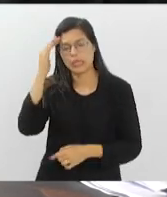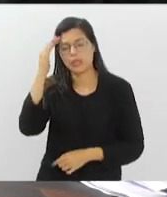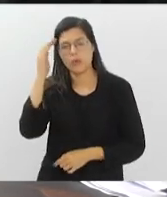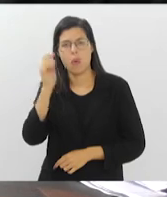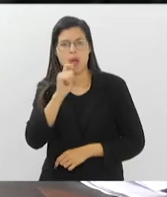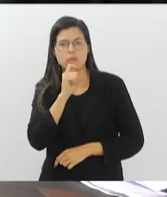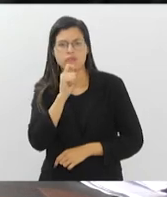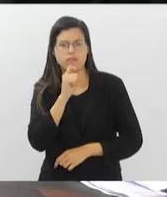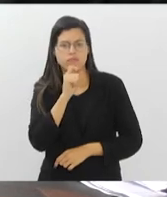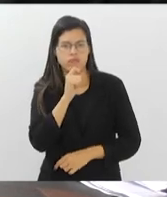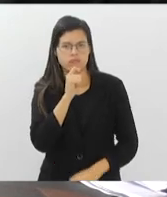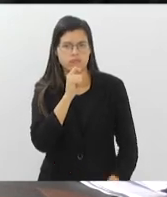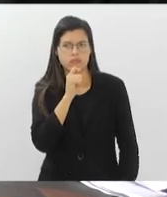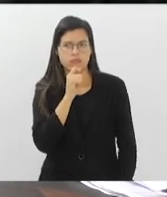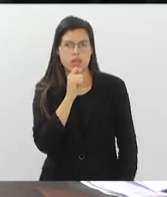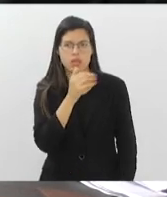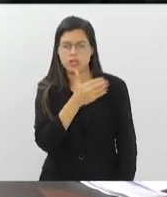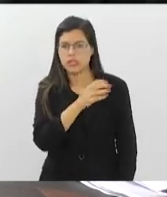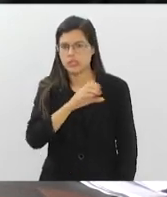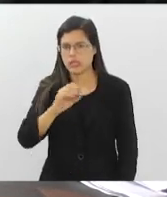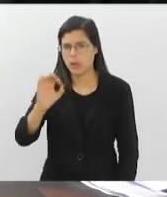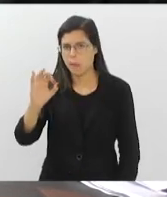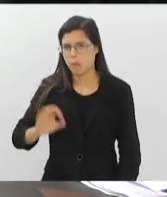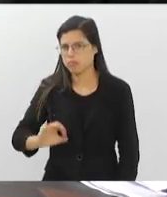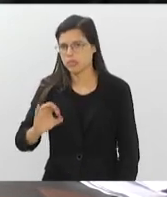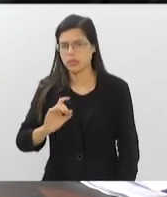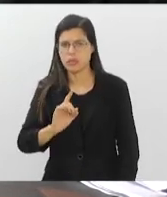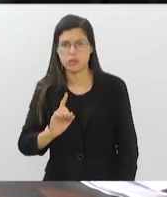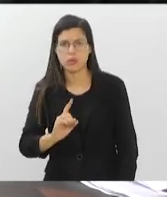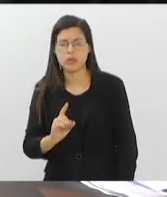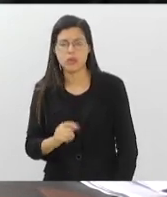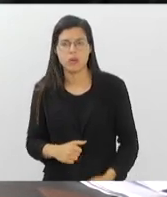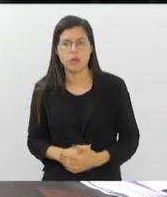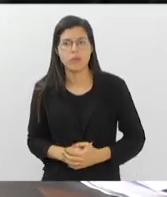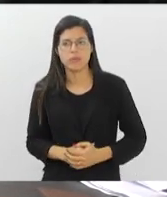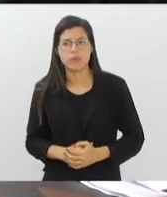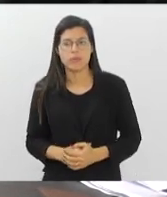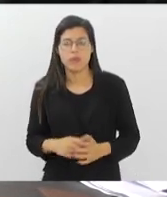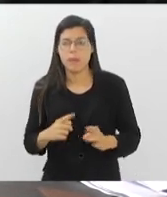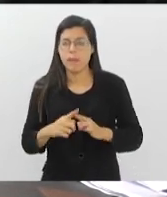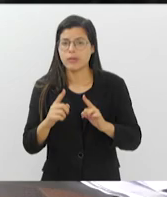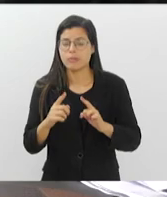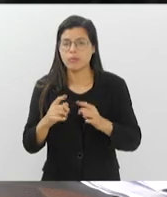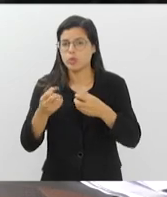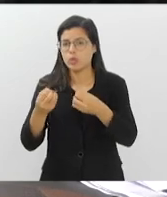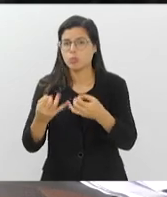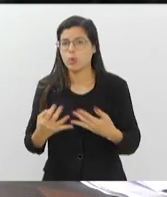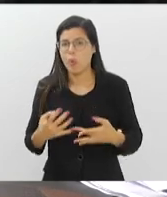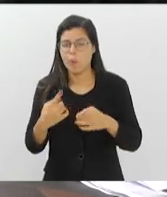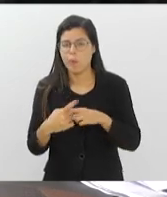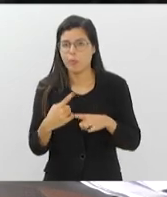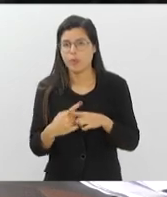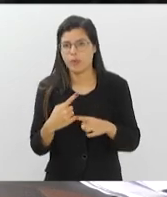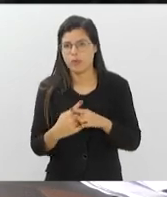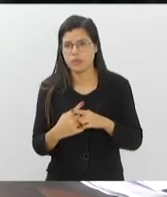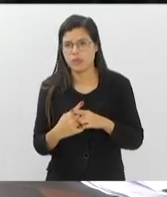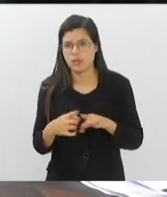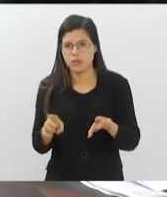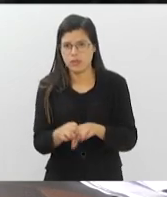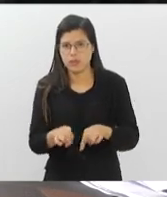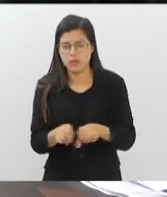estava tudo 100%, mas sem dizer exatamente por quê e sem abrir essa possibilidade de